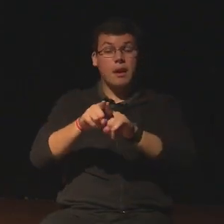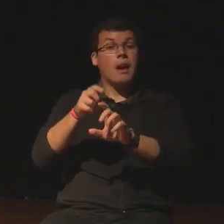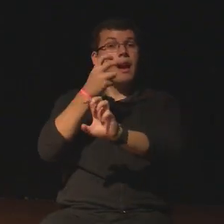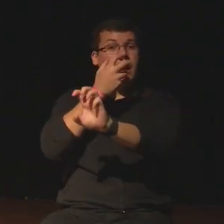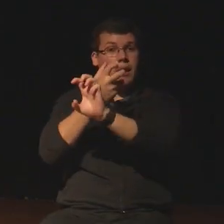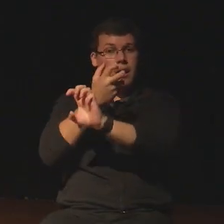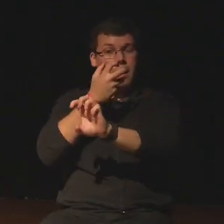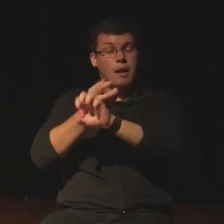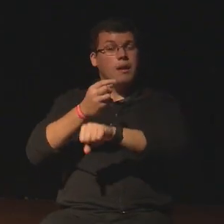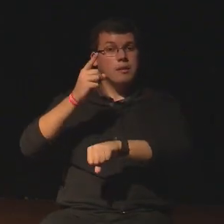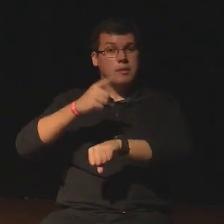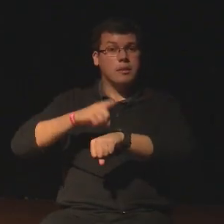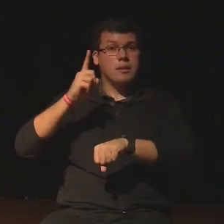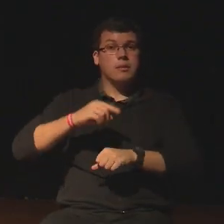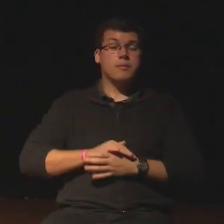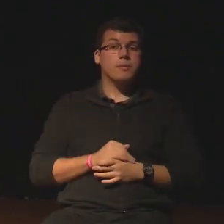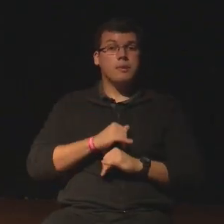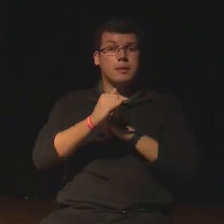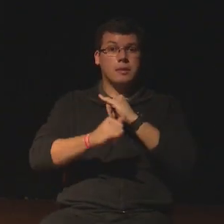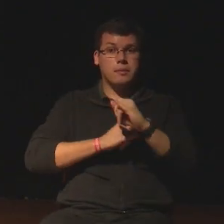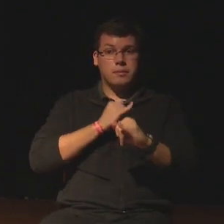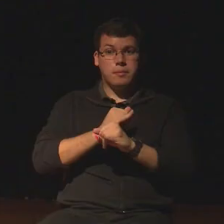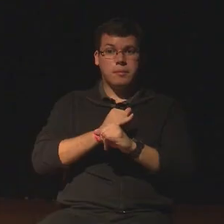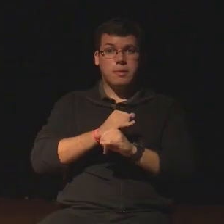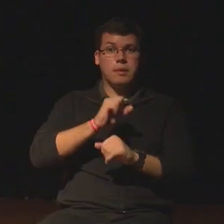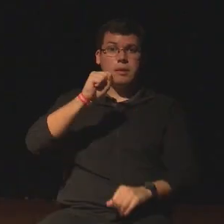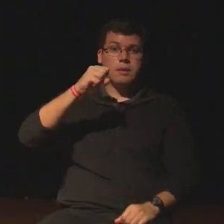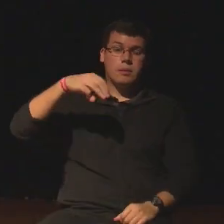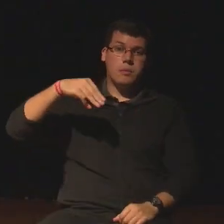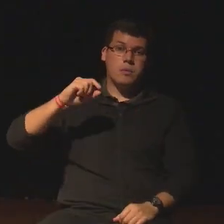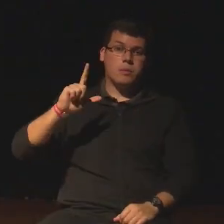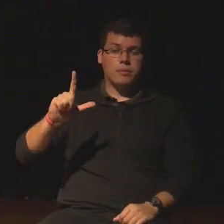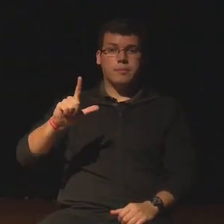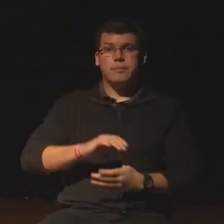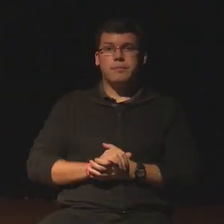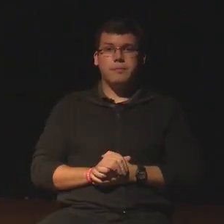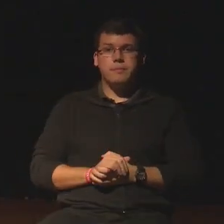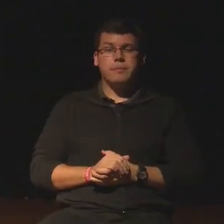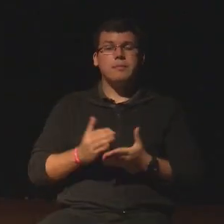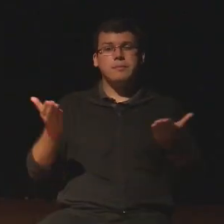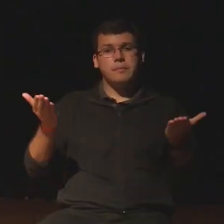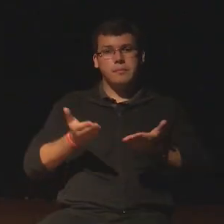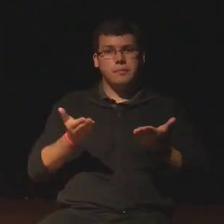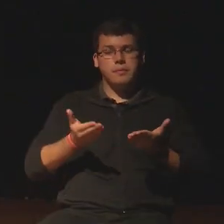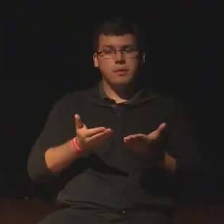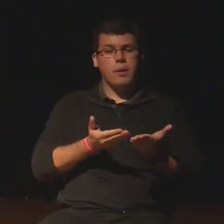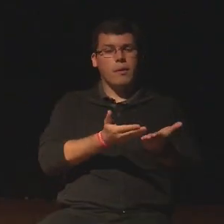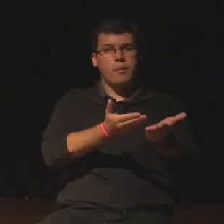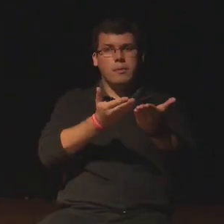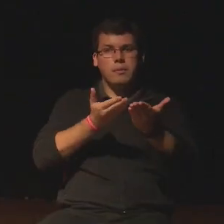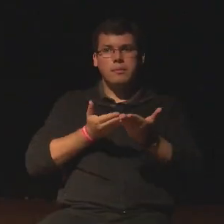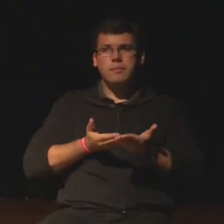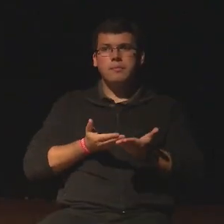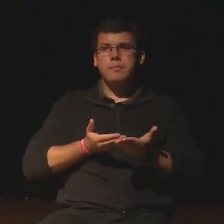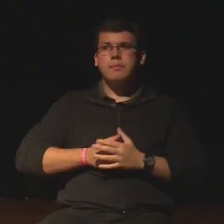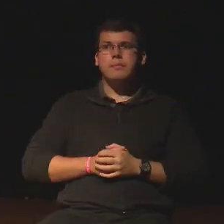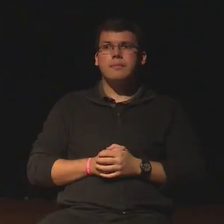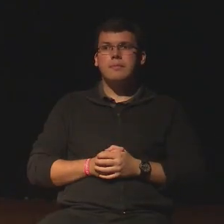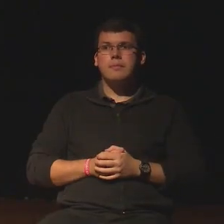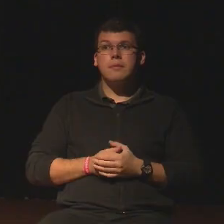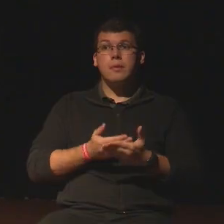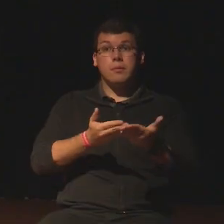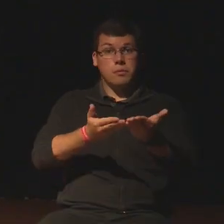ao vivo pelo canal do YouTube da SMU. Neste momento, convidamos para